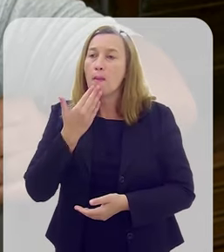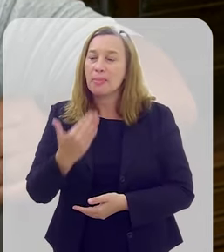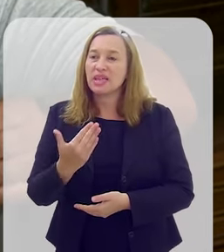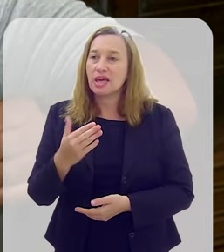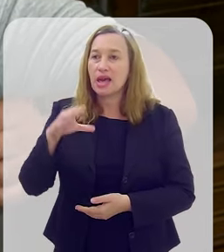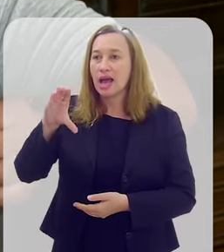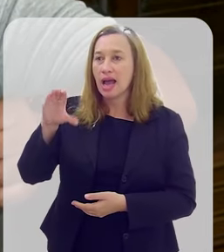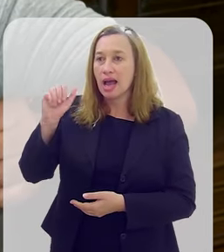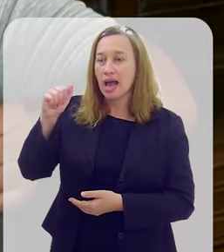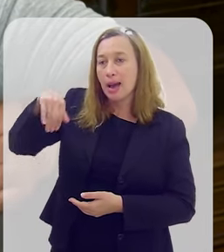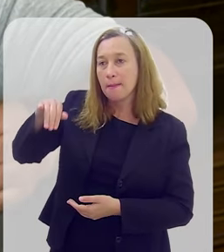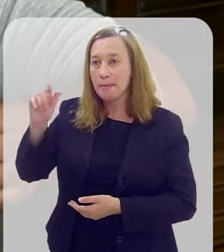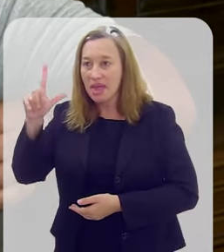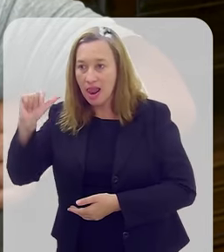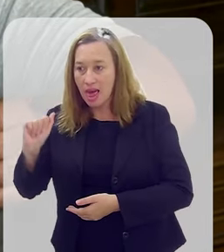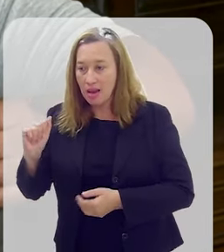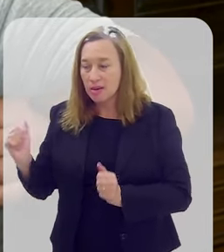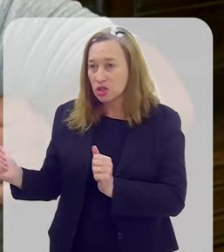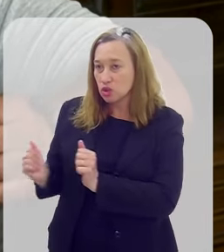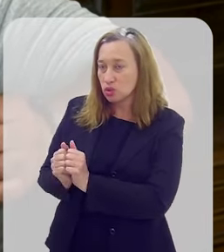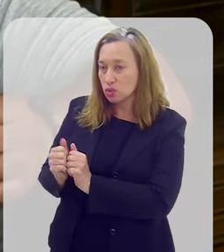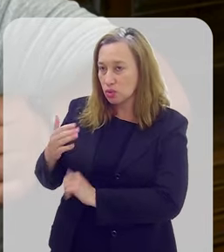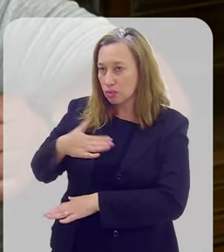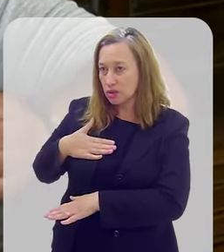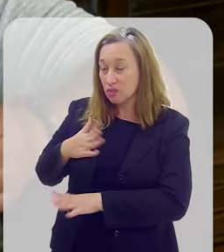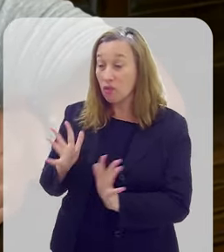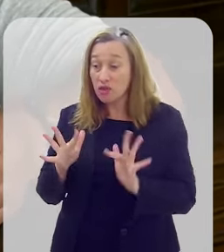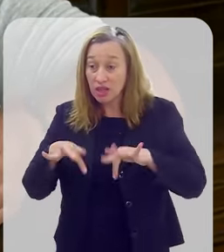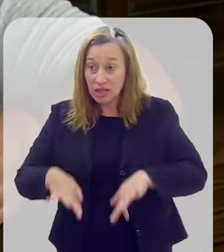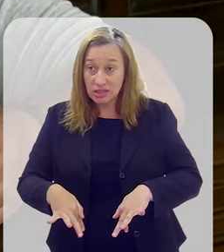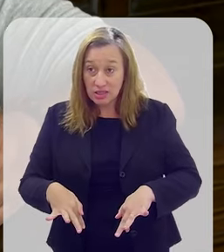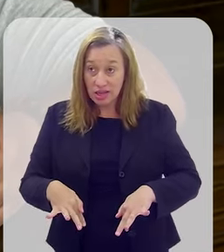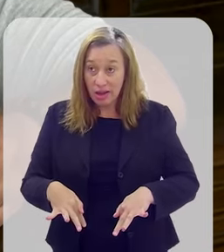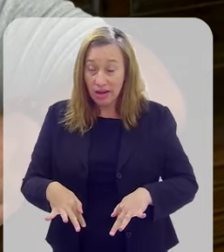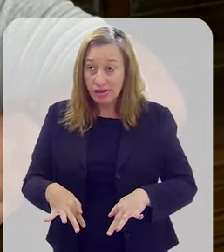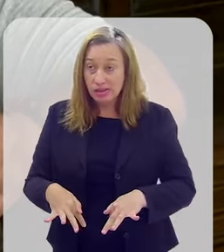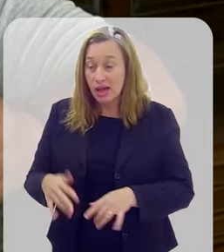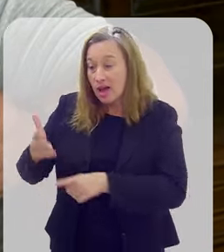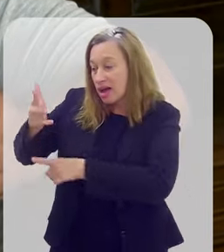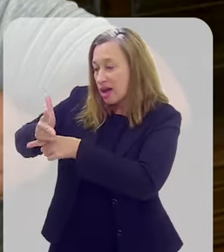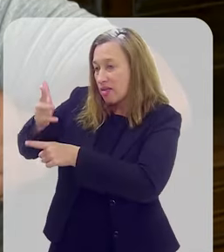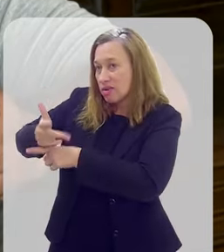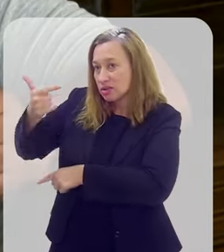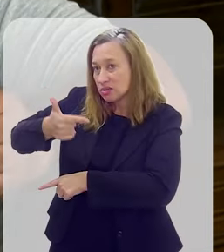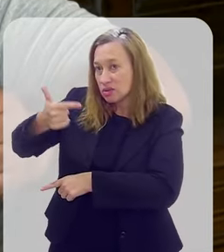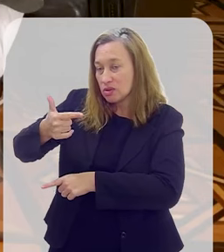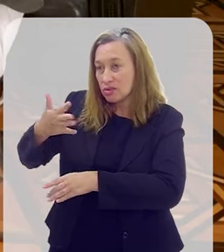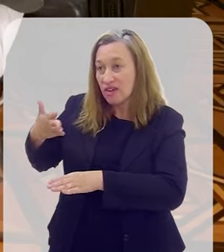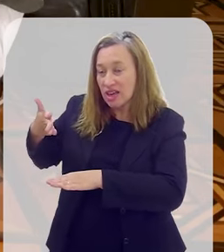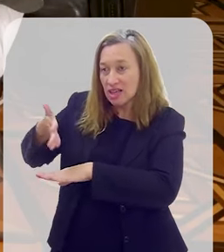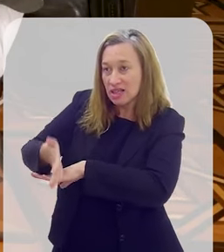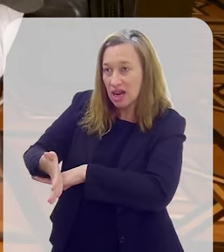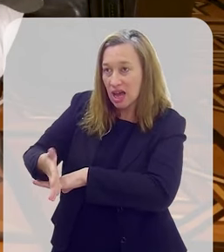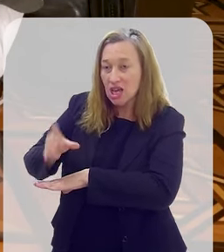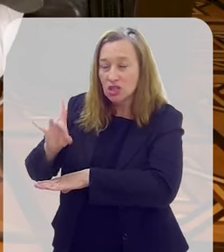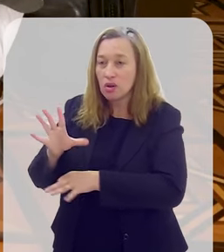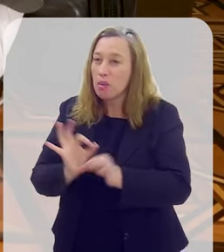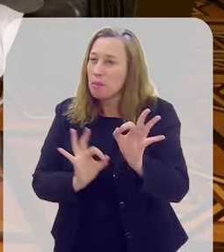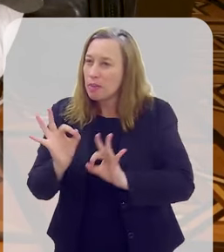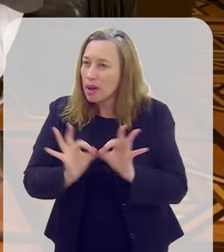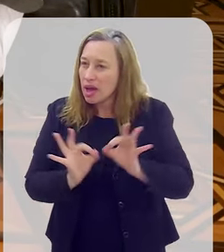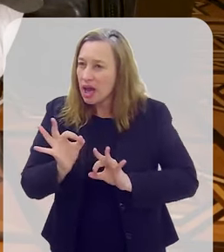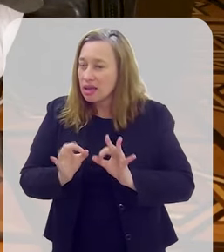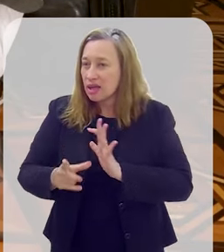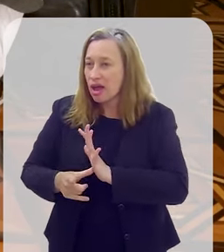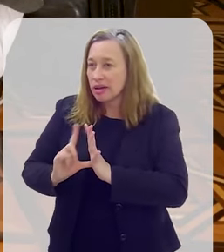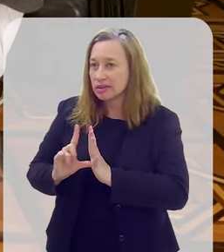pra Camila dar um polinho aqui para falar aqui comigo ao meu lado eu vou encerrar a o programa aqui na câmera dois mas ela vai entrar só tu